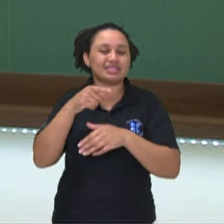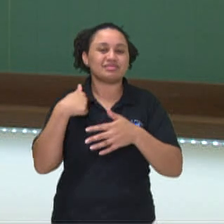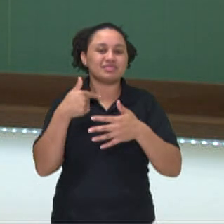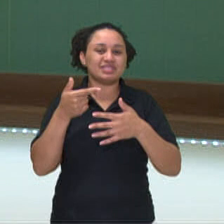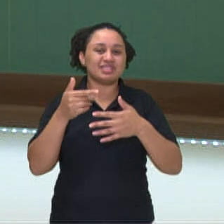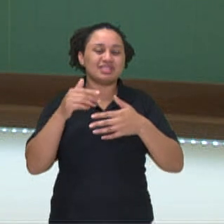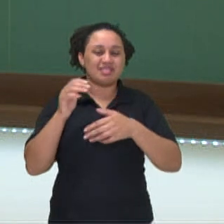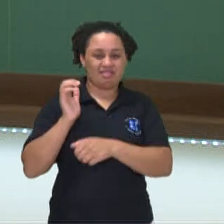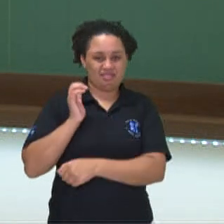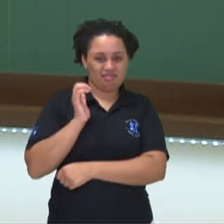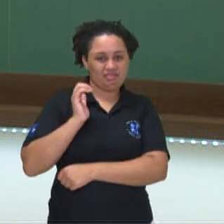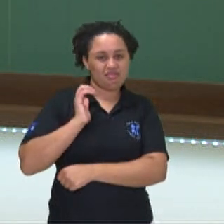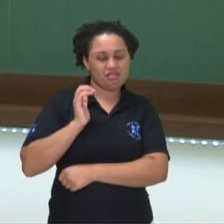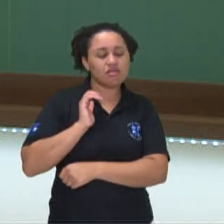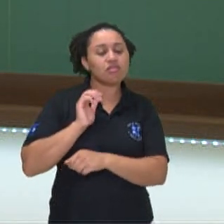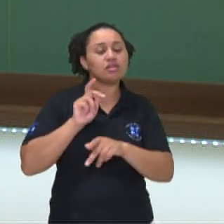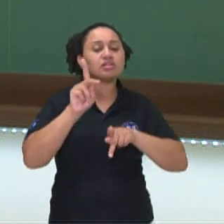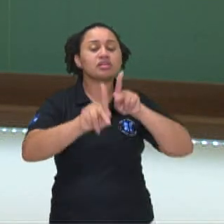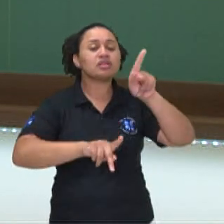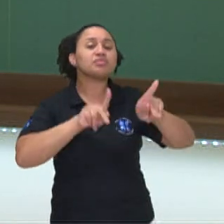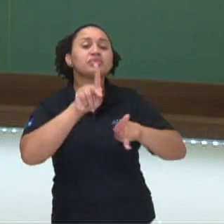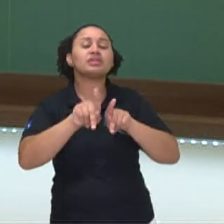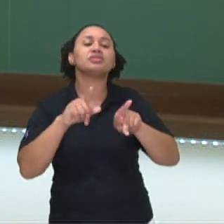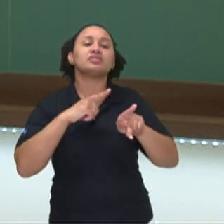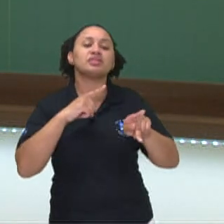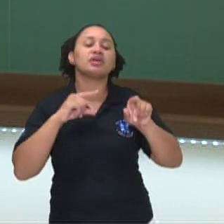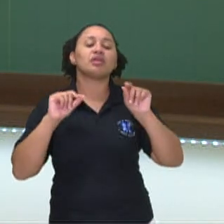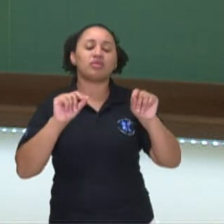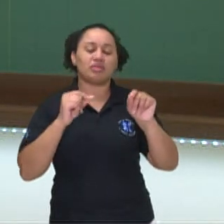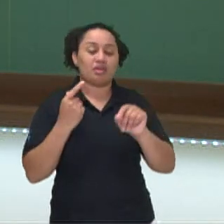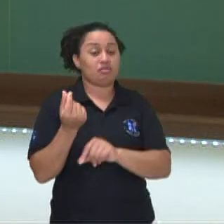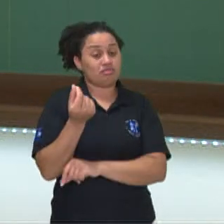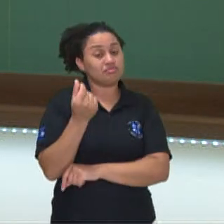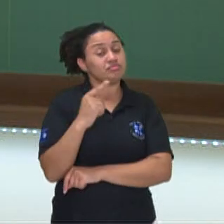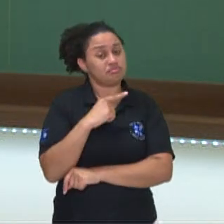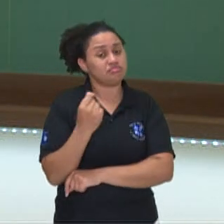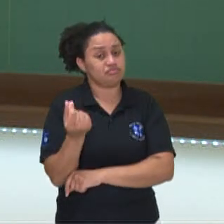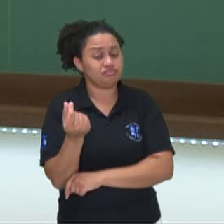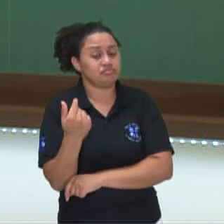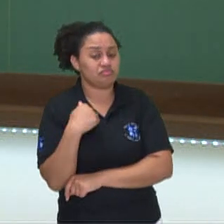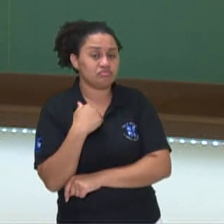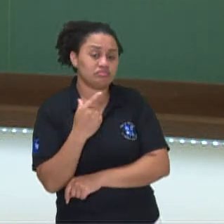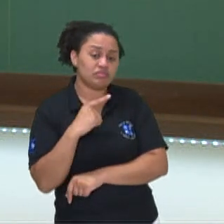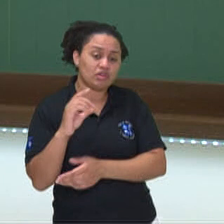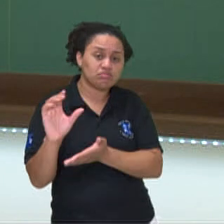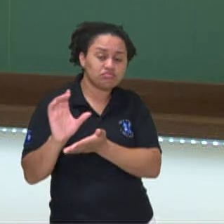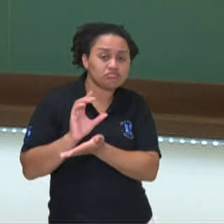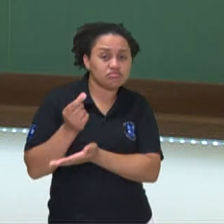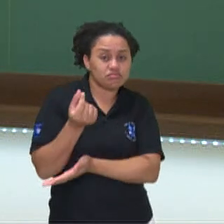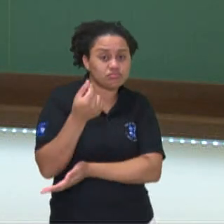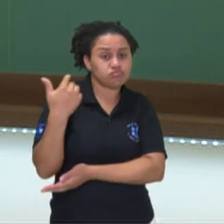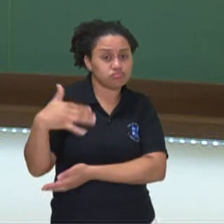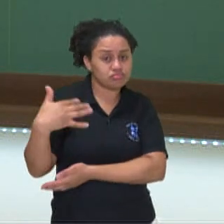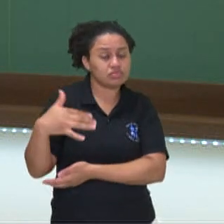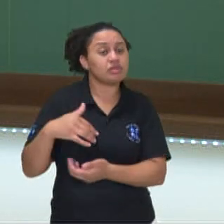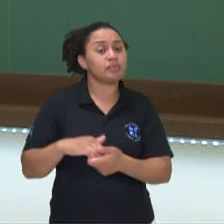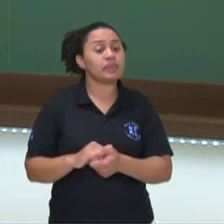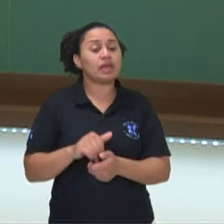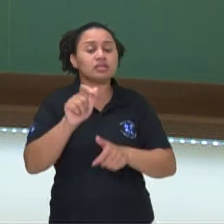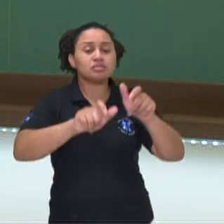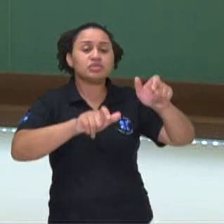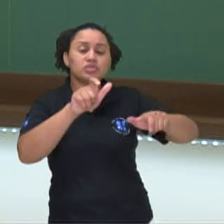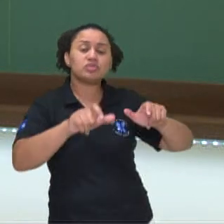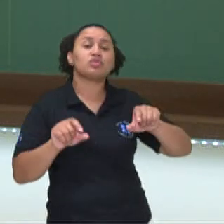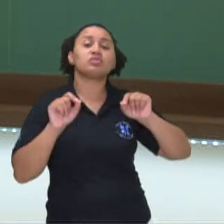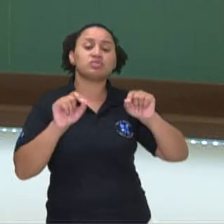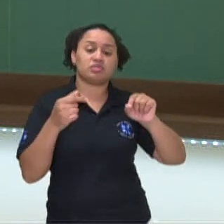países ricos, onde a população dispõe de condição financeira, dispõe de capital em grande quantidade, os consumidores acabam